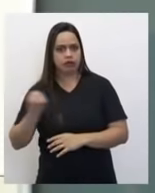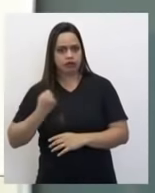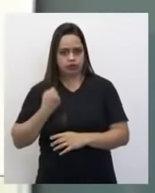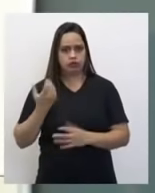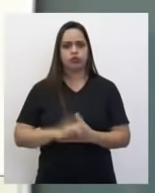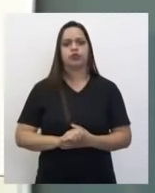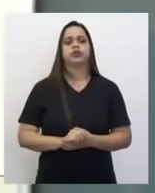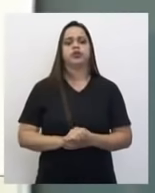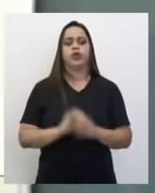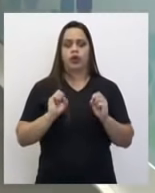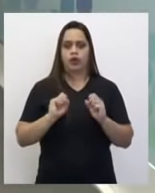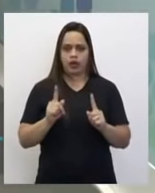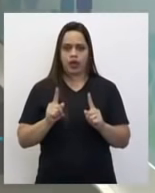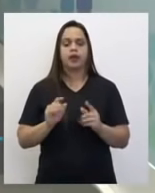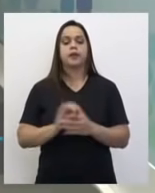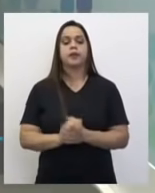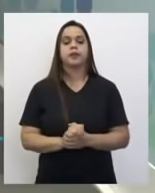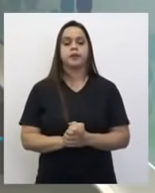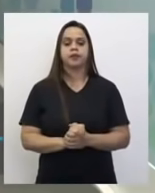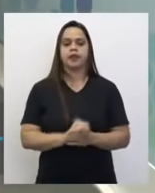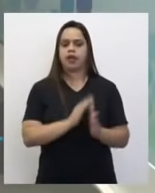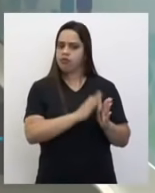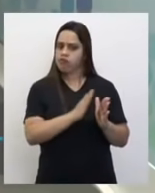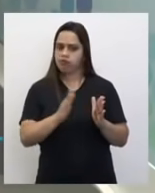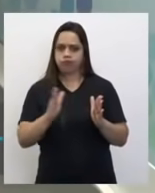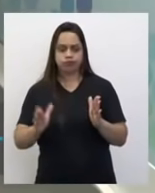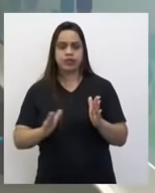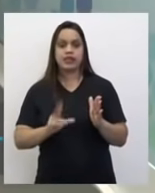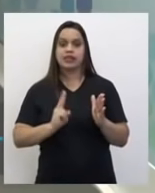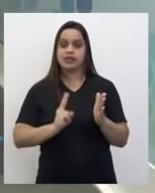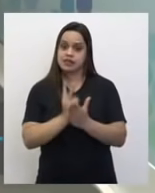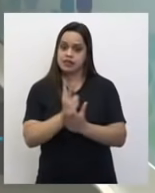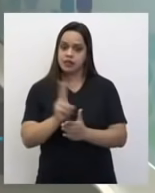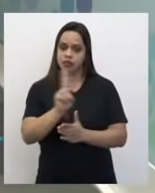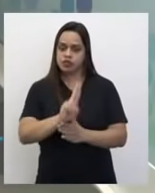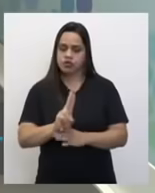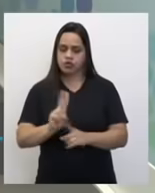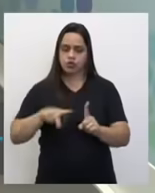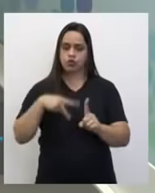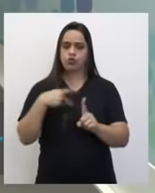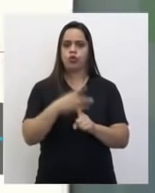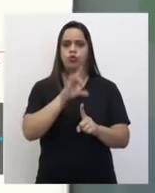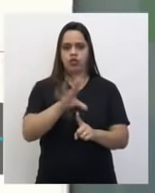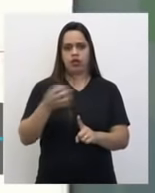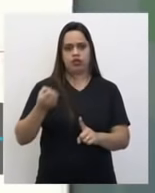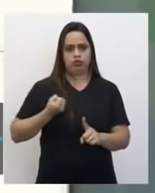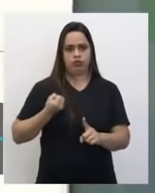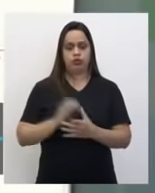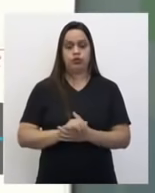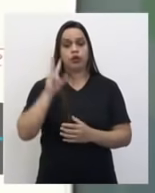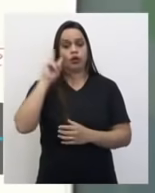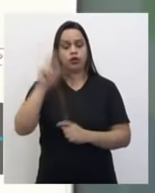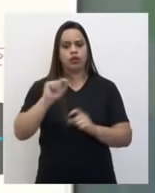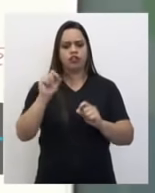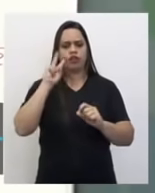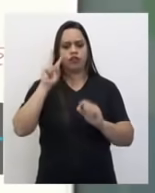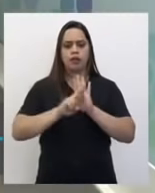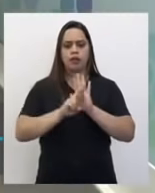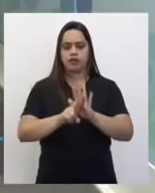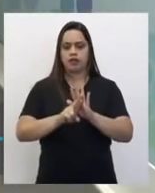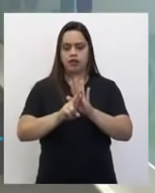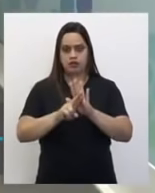né? E a gente vai indo assim por diante. Ó, aqui já dá pra gente ter uma uma ideia dessa representação visual,